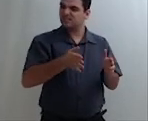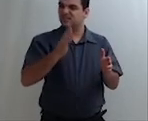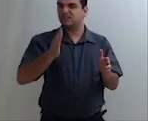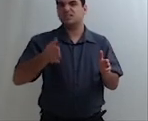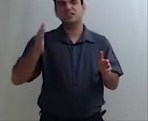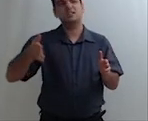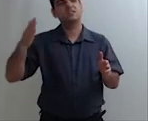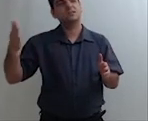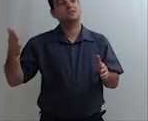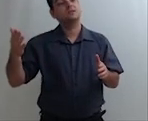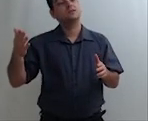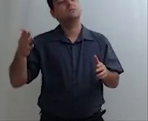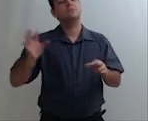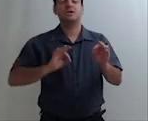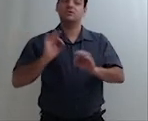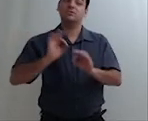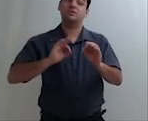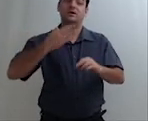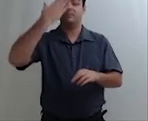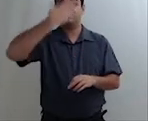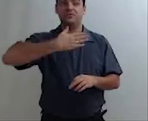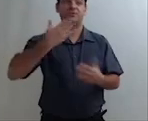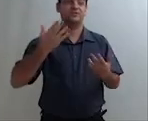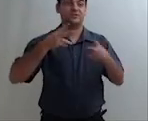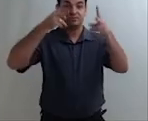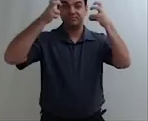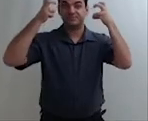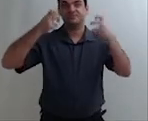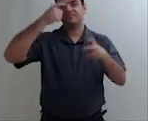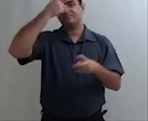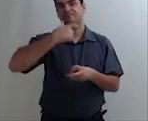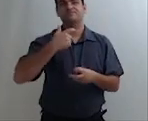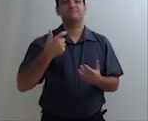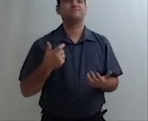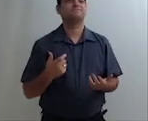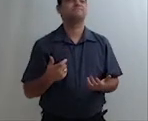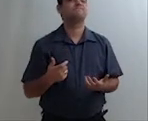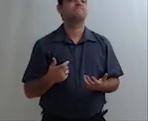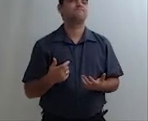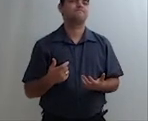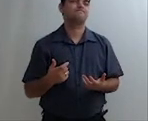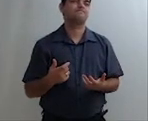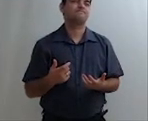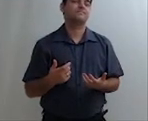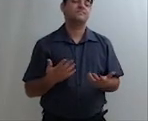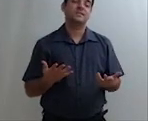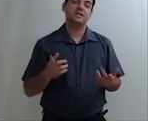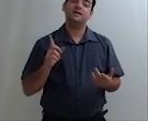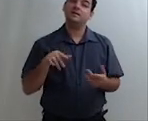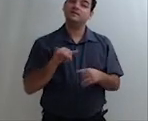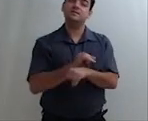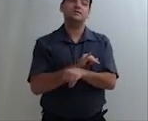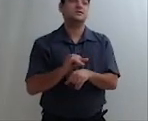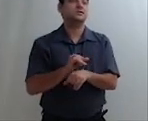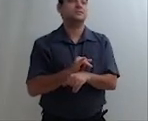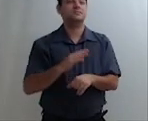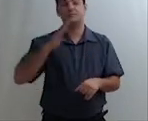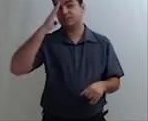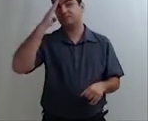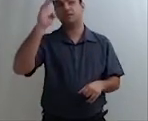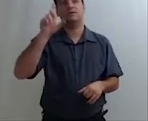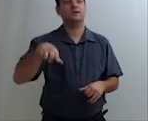eh do do modo como se processa o reconhecimento sobretudo quando se realiza por intermédio de